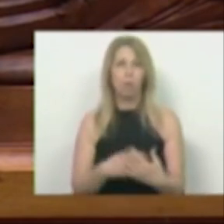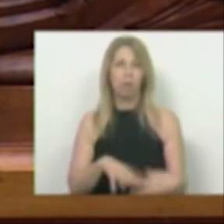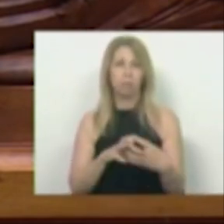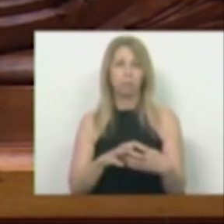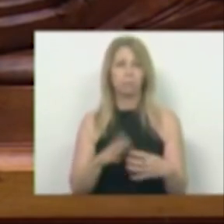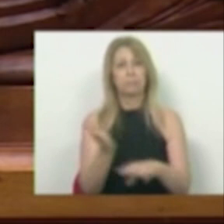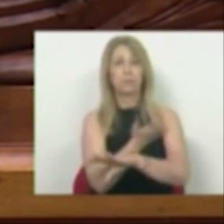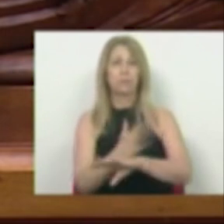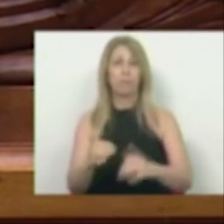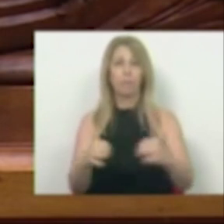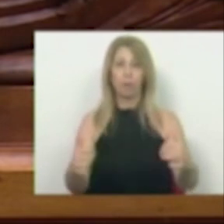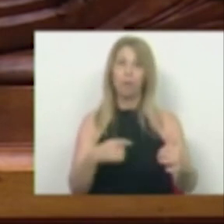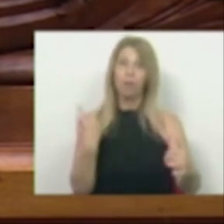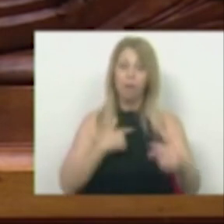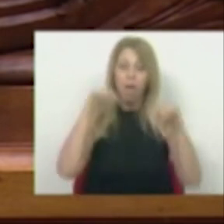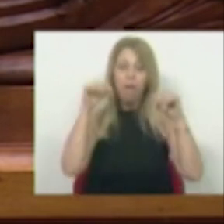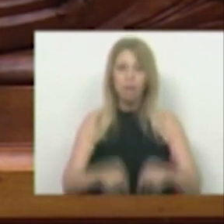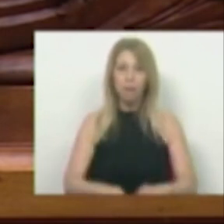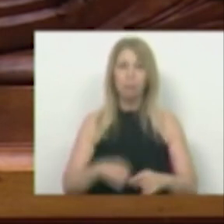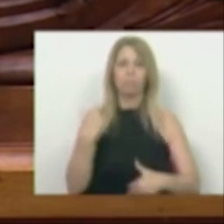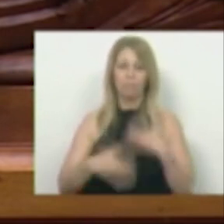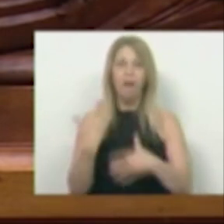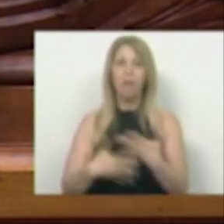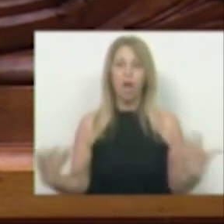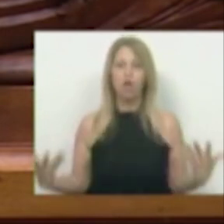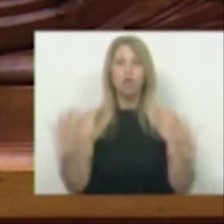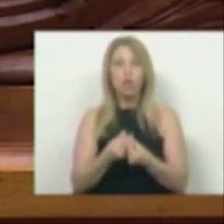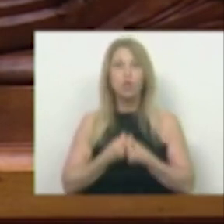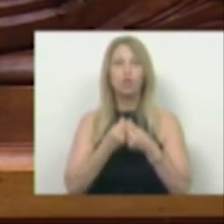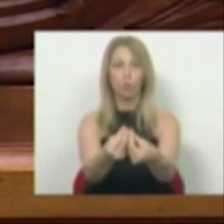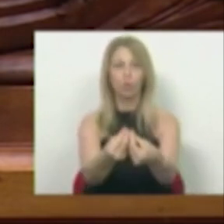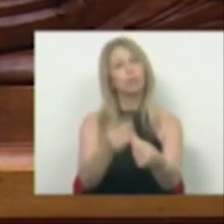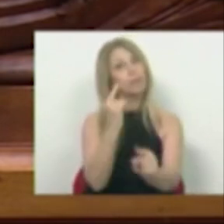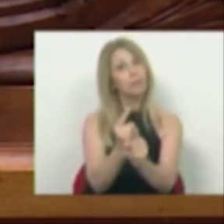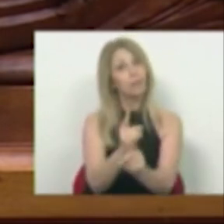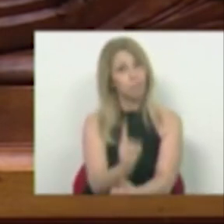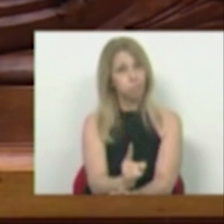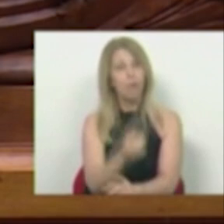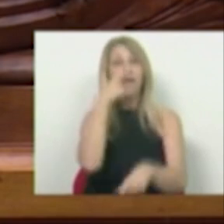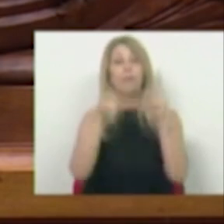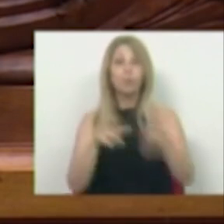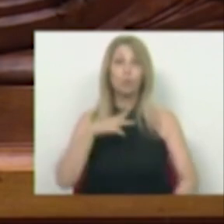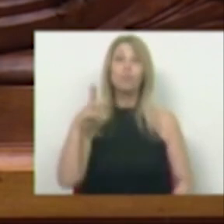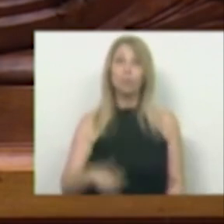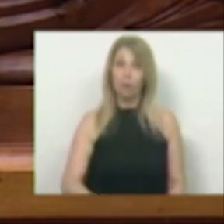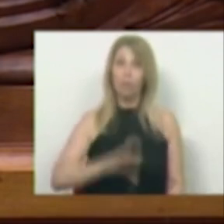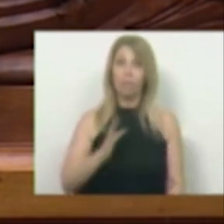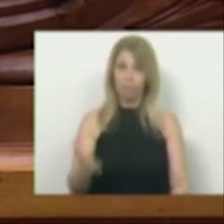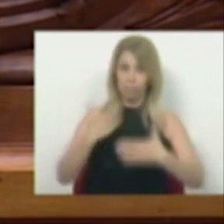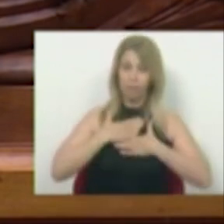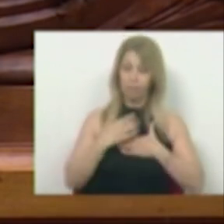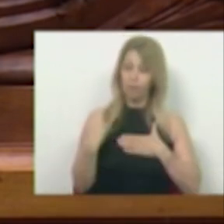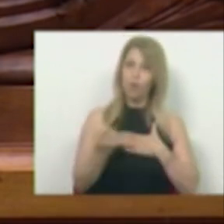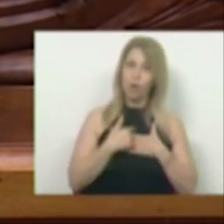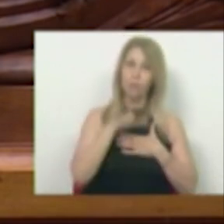aqui para avançar juntos e é mesmo isso. Os portugueses confiaram em nós E há uma outra diferença fundamental,